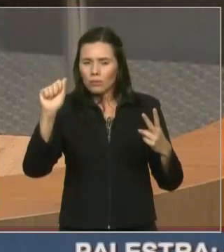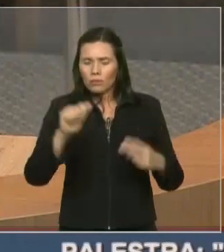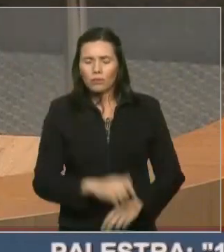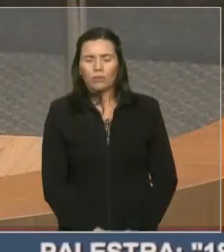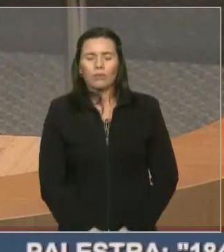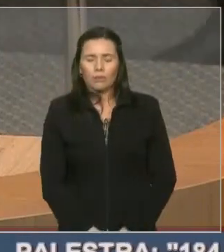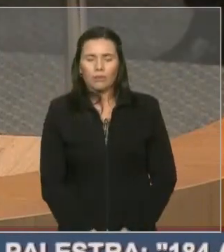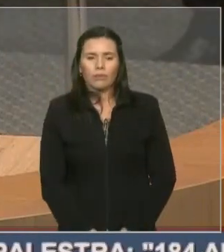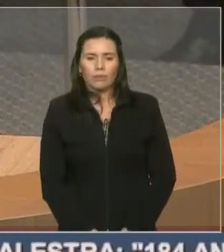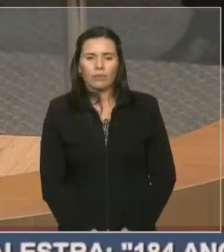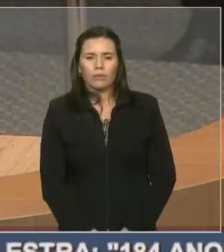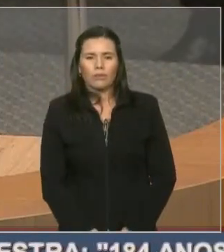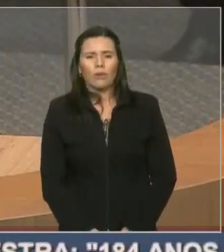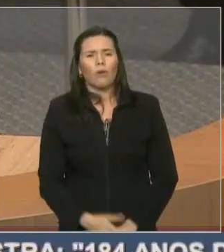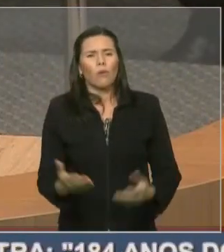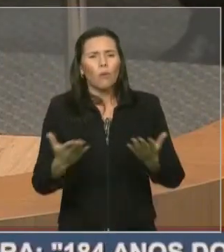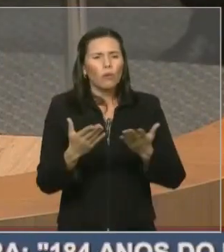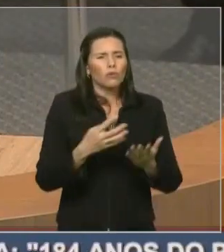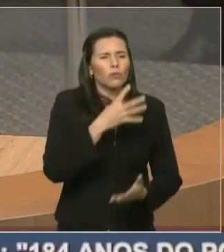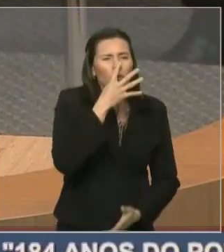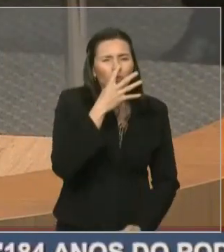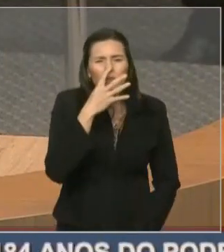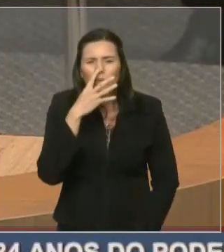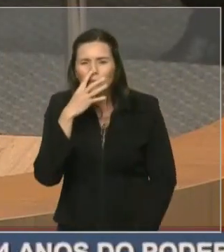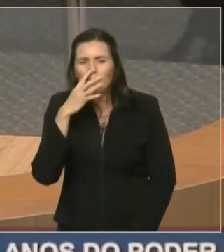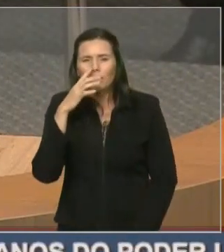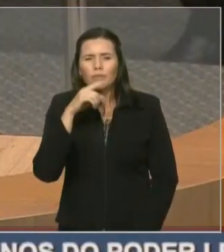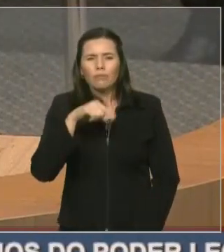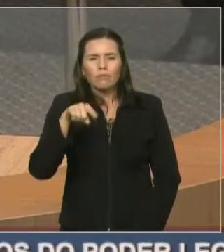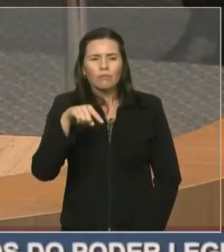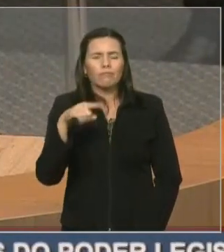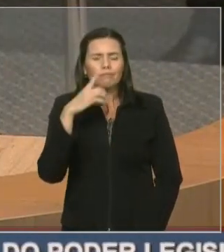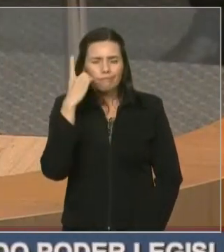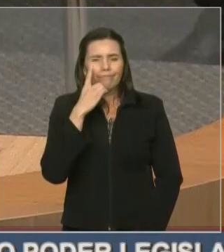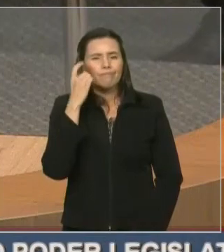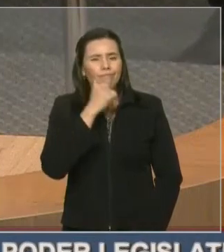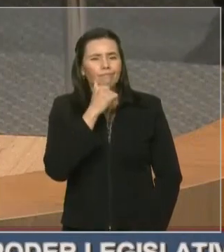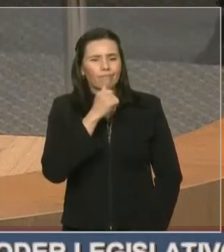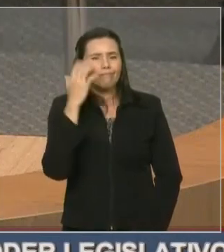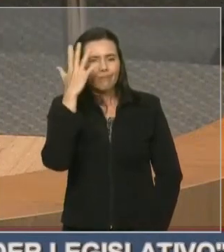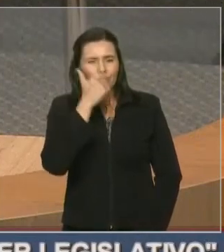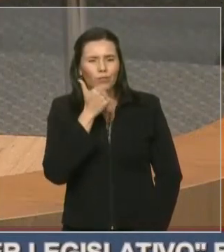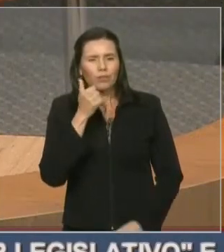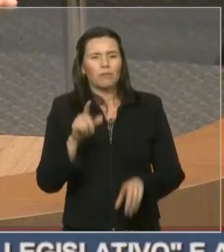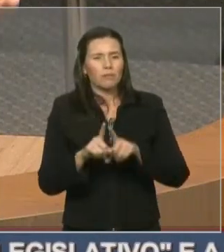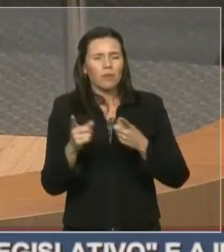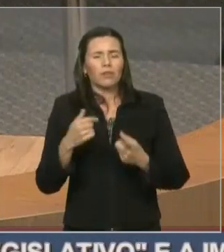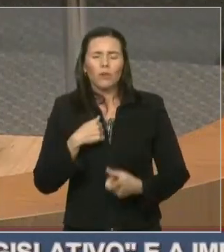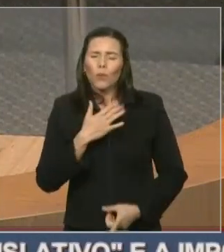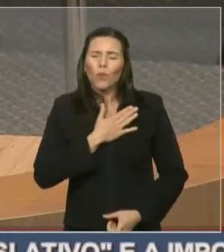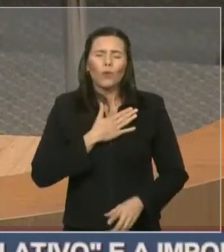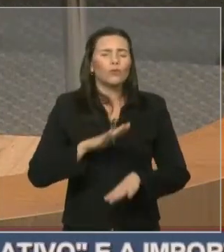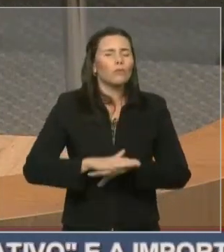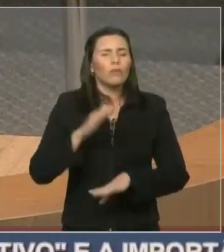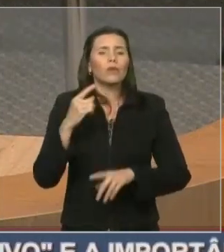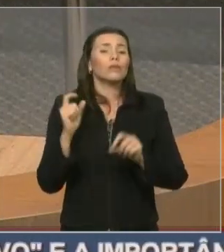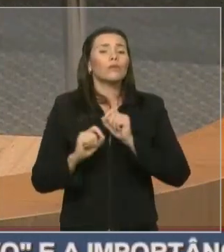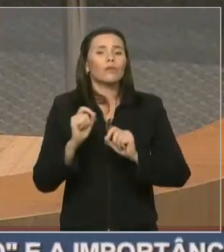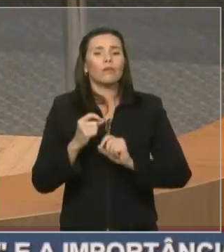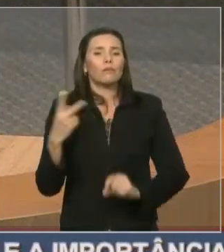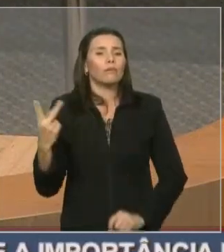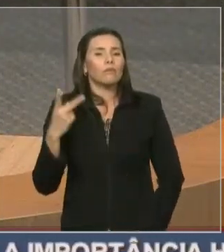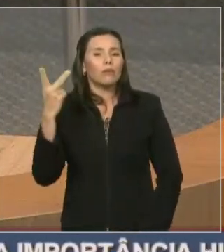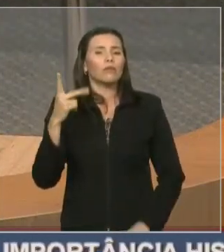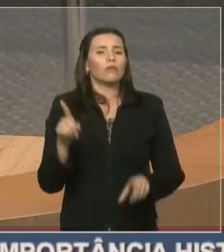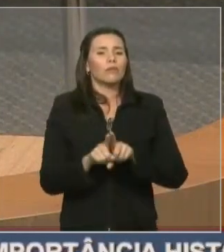muitas mulheres bonitas, mas o que eu gosto mais na mulher também, na beleza também, é a beleza espiritual. Pois bem, essa